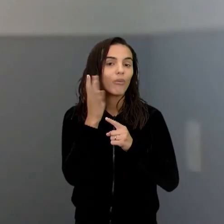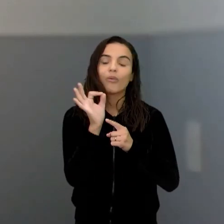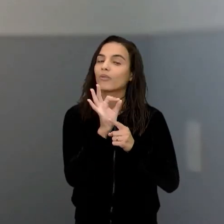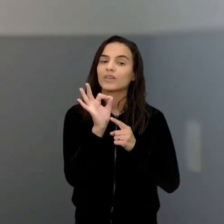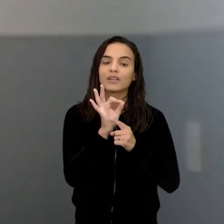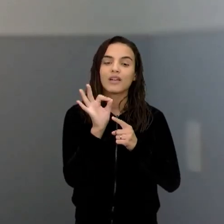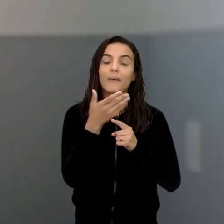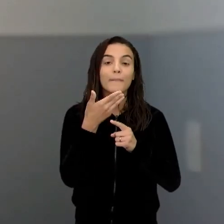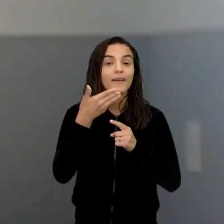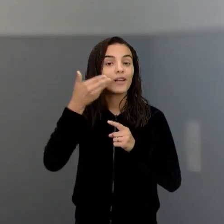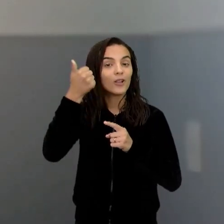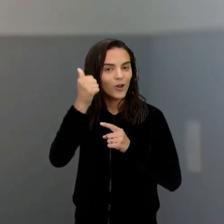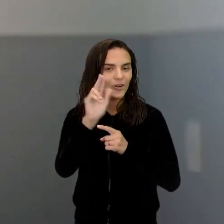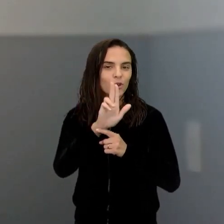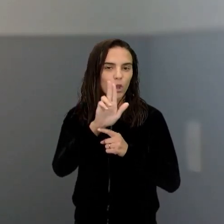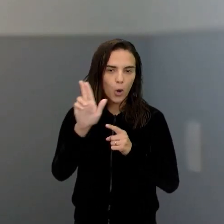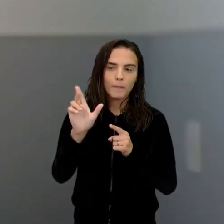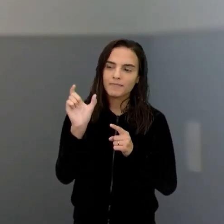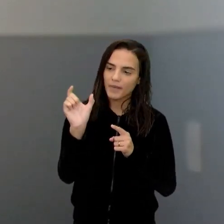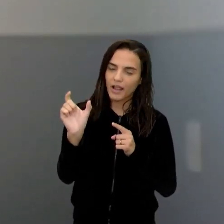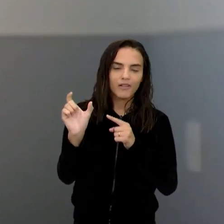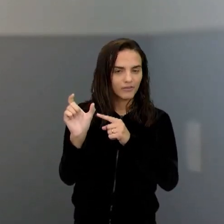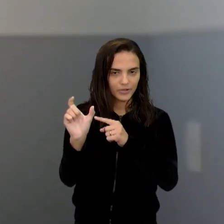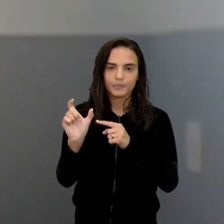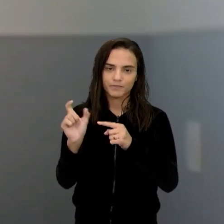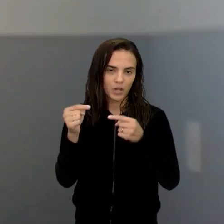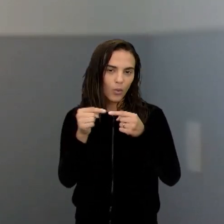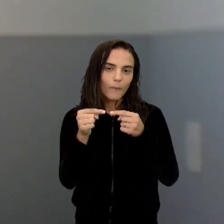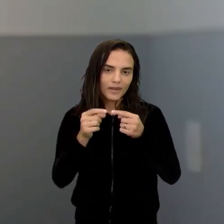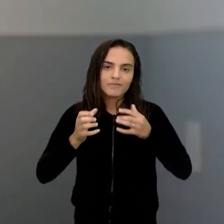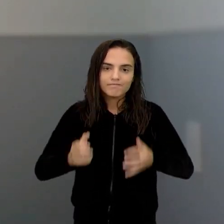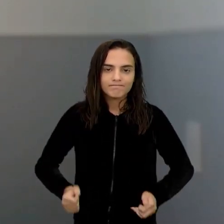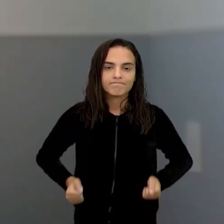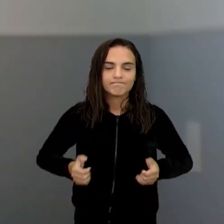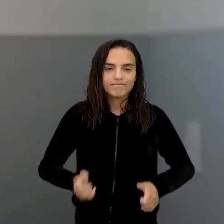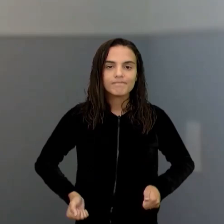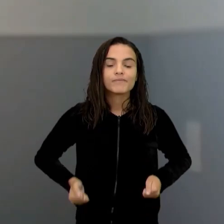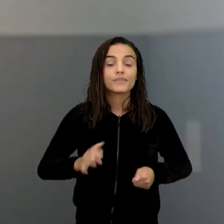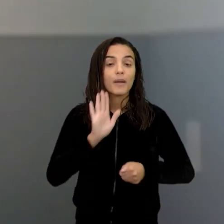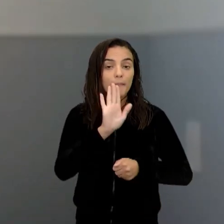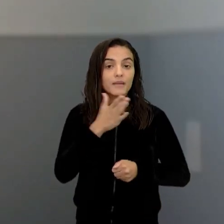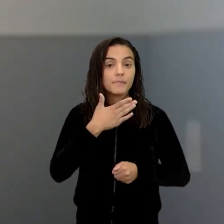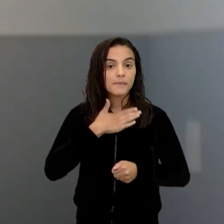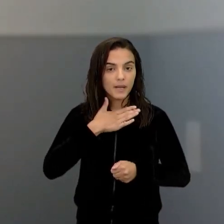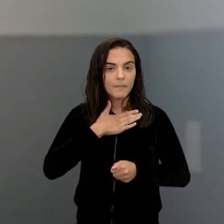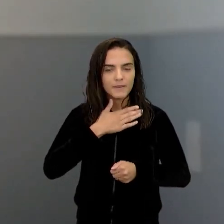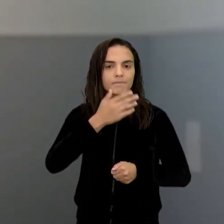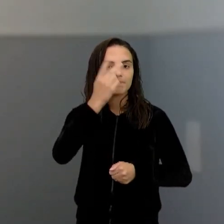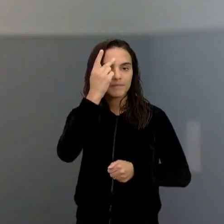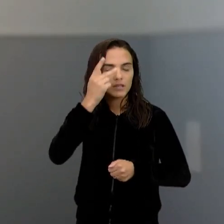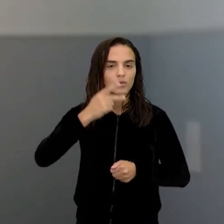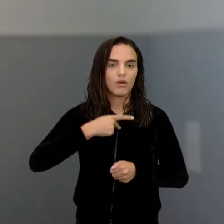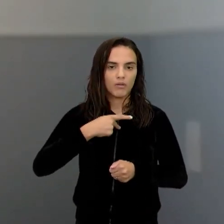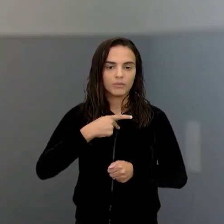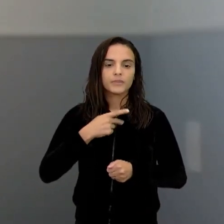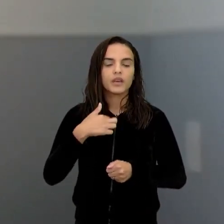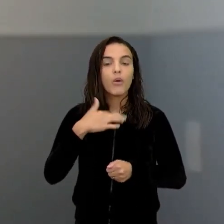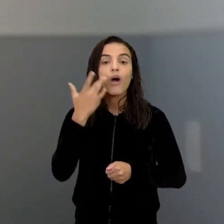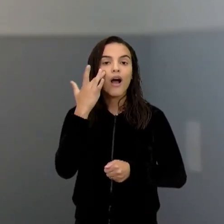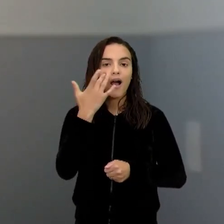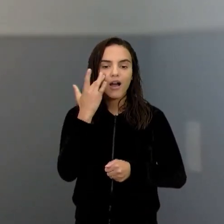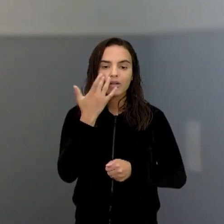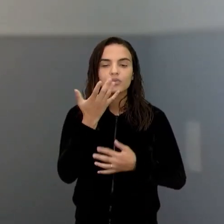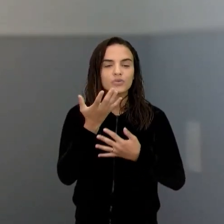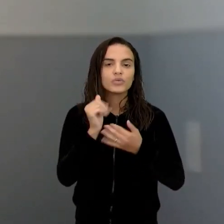de classificar, de nomear, mas eu acho que, para mim, o que eu posso contribuir é isso. Assim. Eu acho